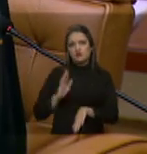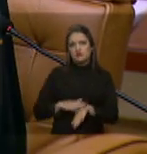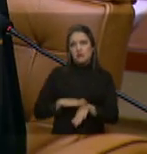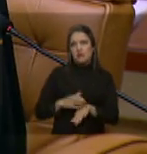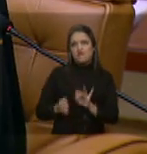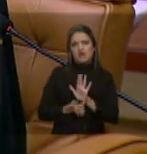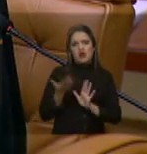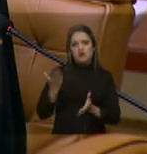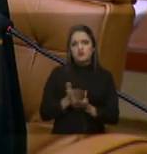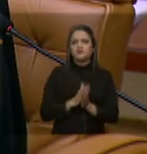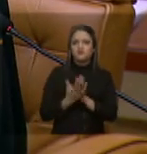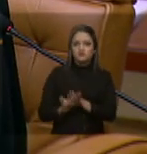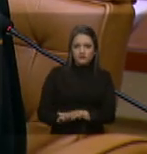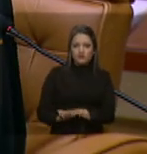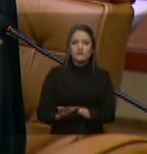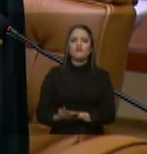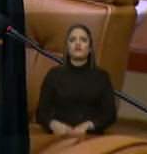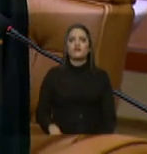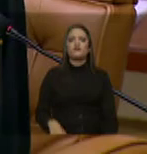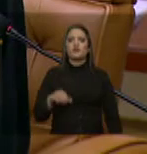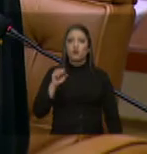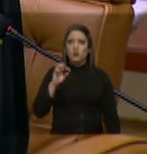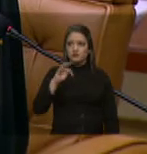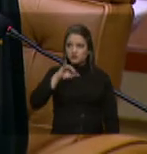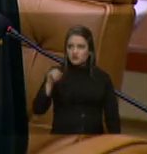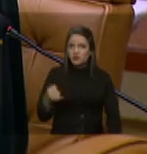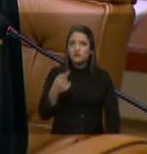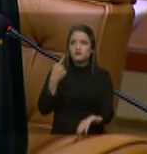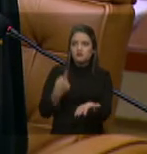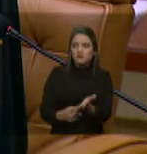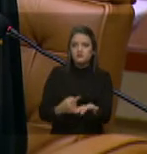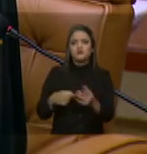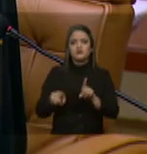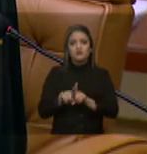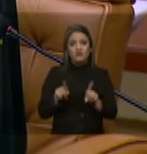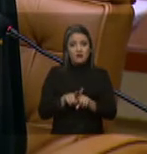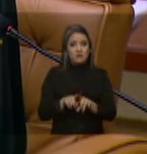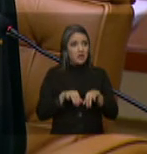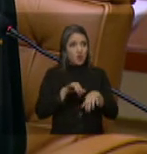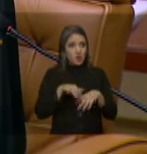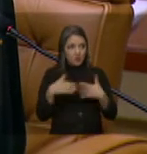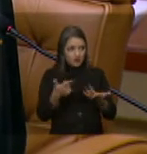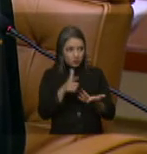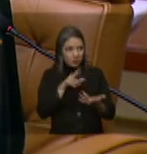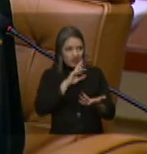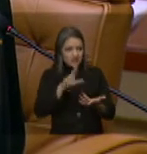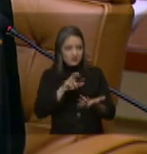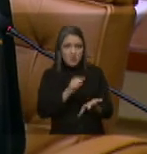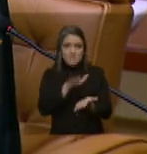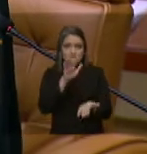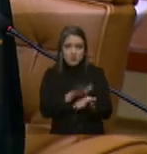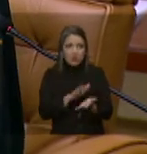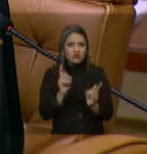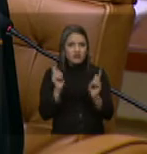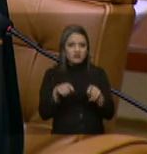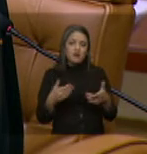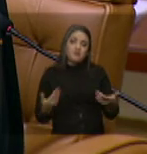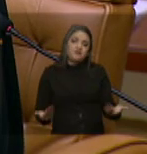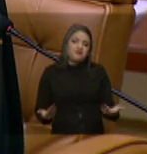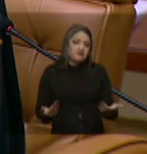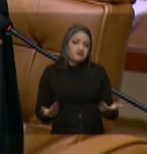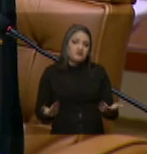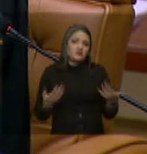o referendo do Superior Tribunal de Justiça inclusive aplicando multa sendo possível deve ser o